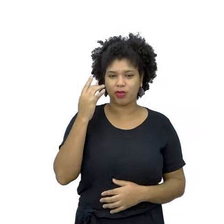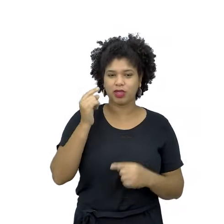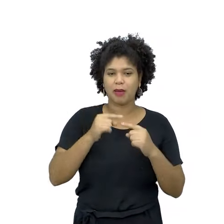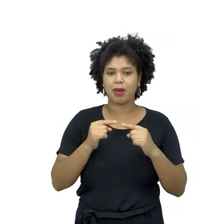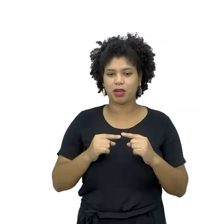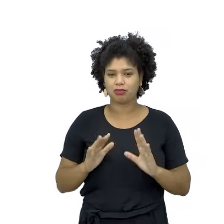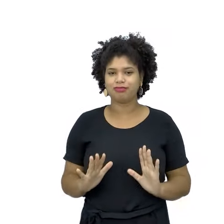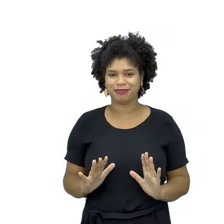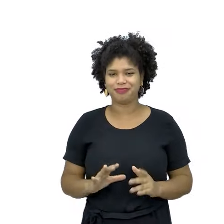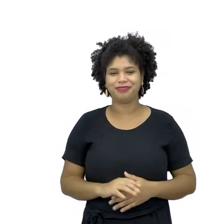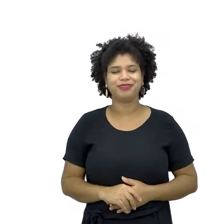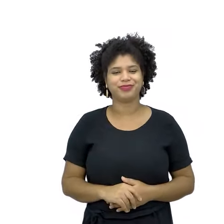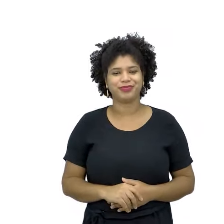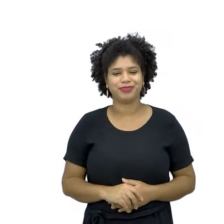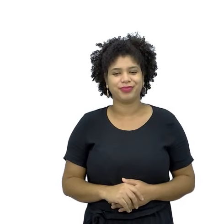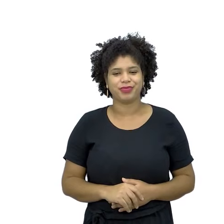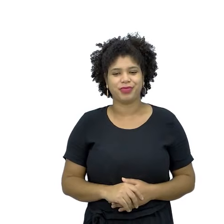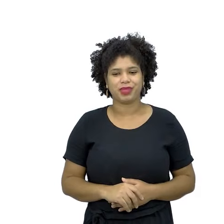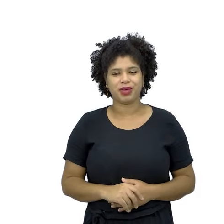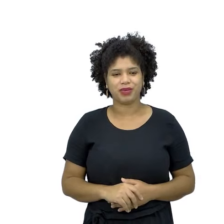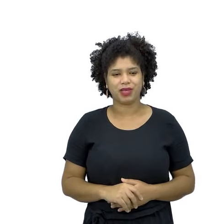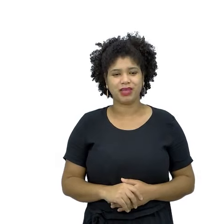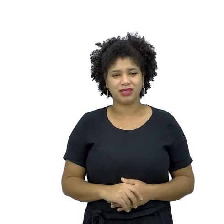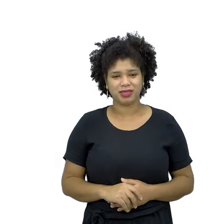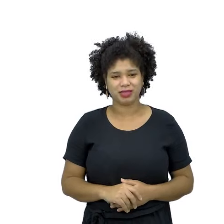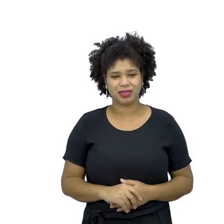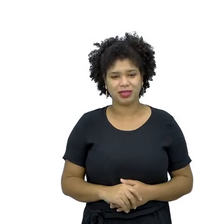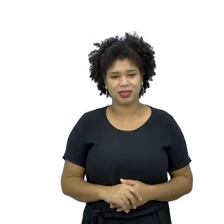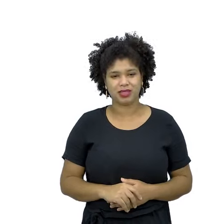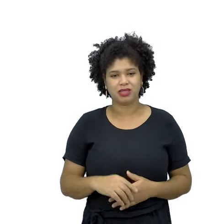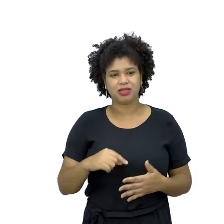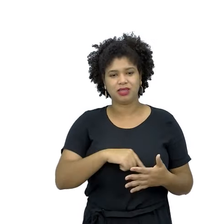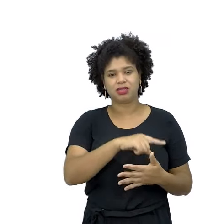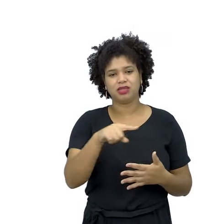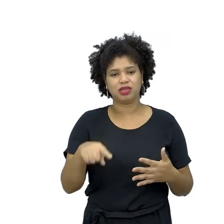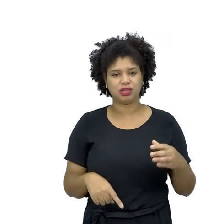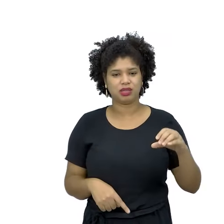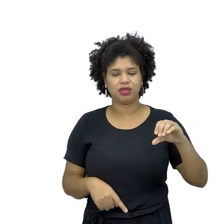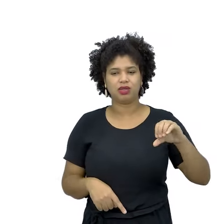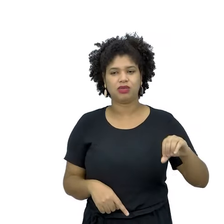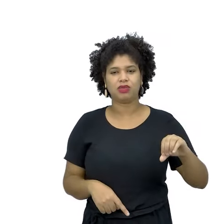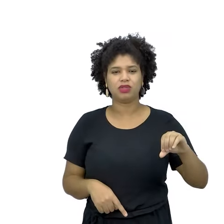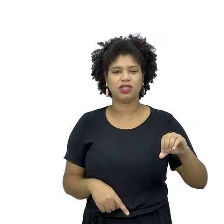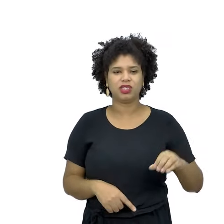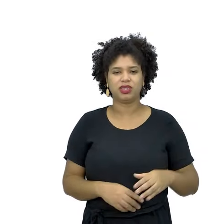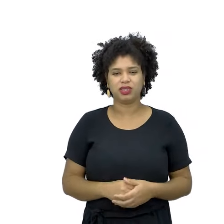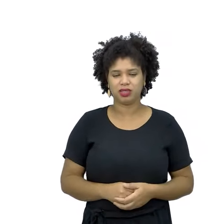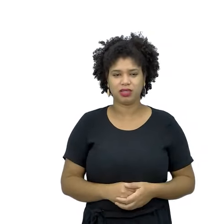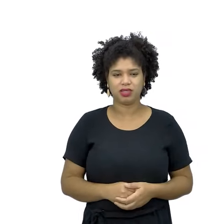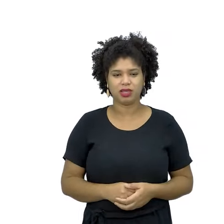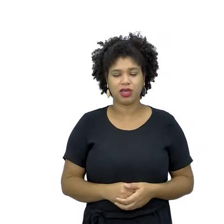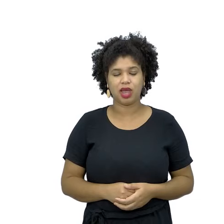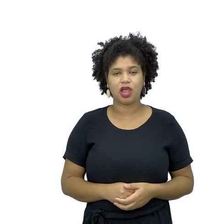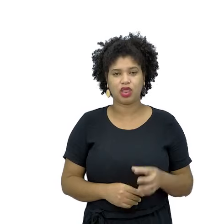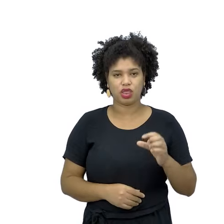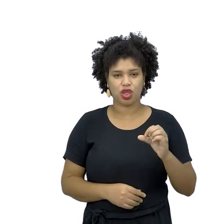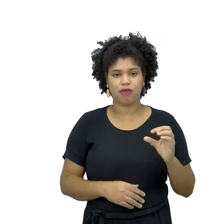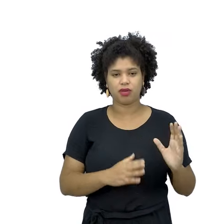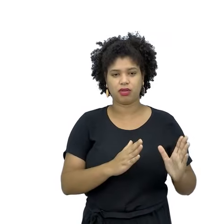ONOSHIC. A ONOSHIC, ela traz essa metodologia dividida em